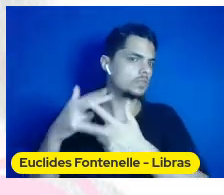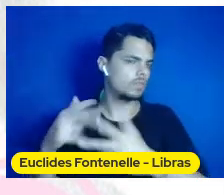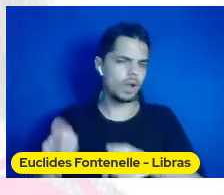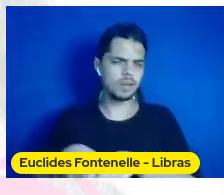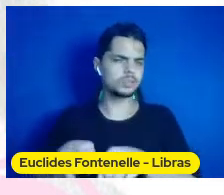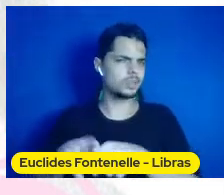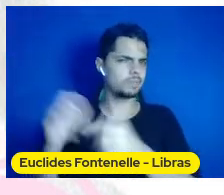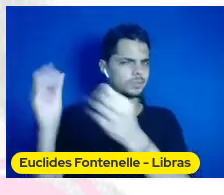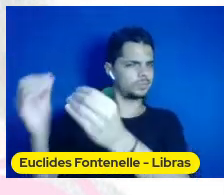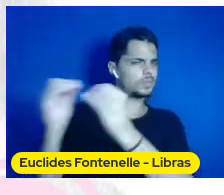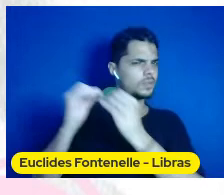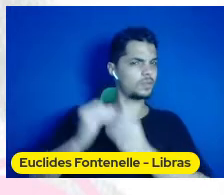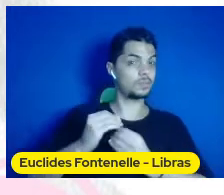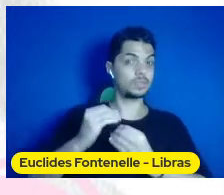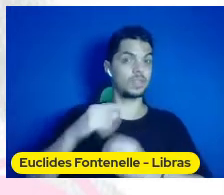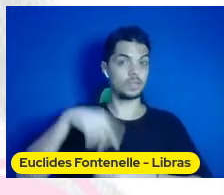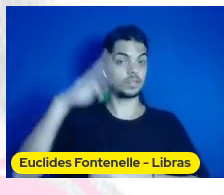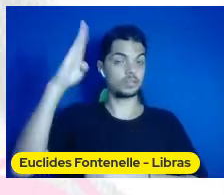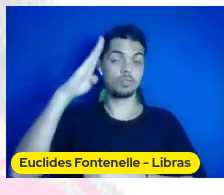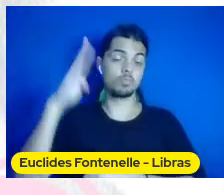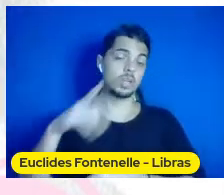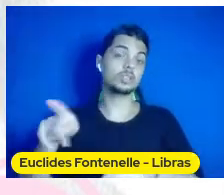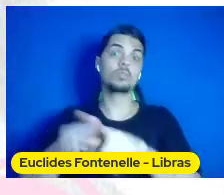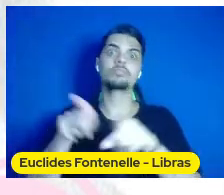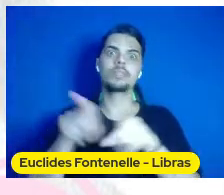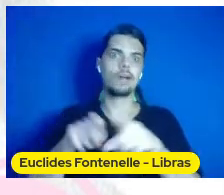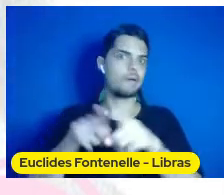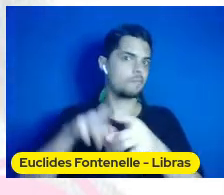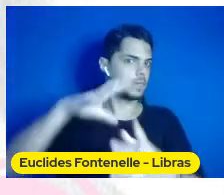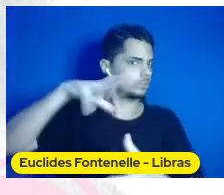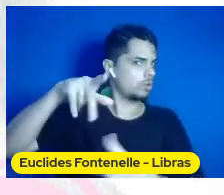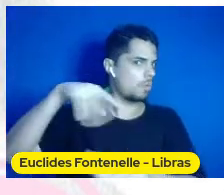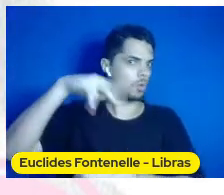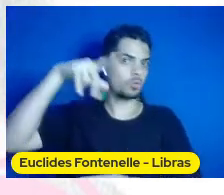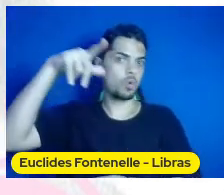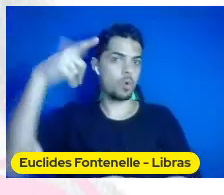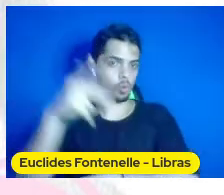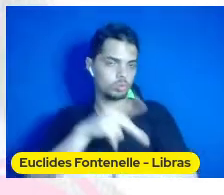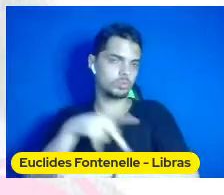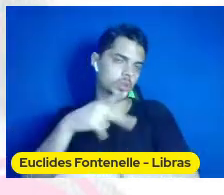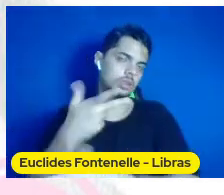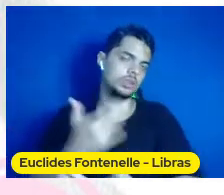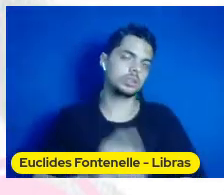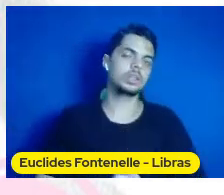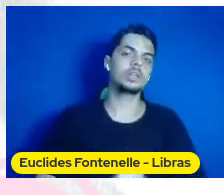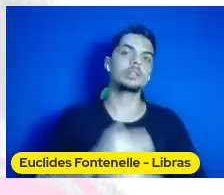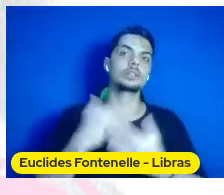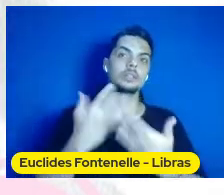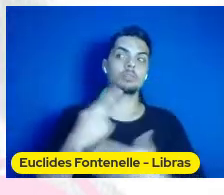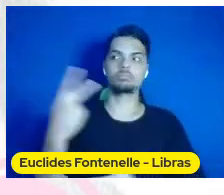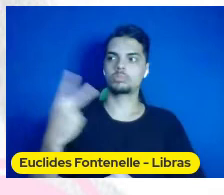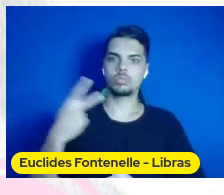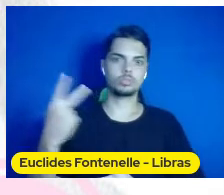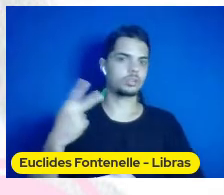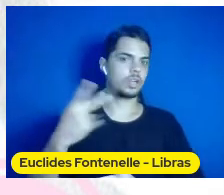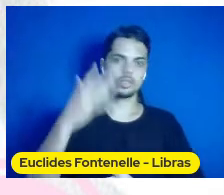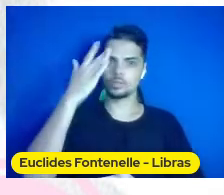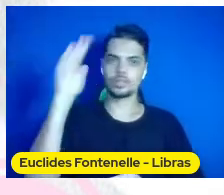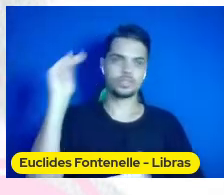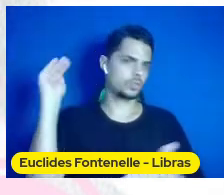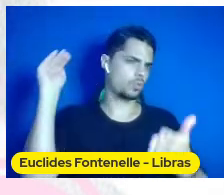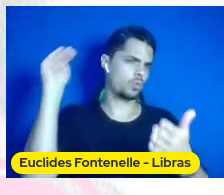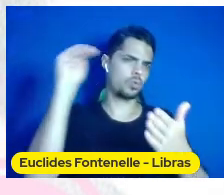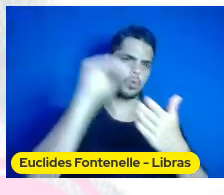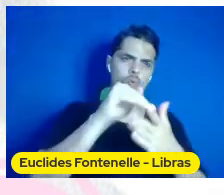no Brasil, prêmios também internacionais. E a gente está, assim, quase com a missão cumprida, né, já que a